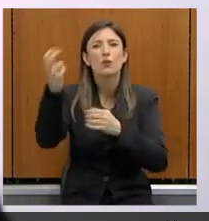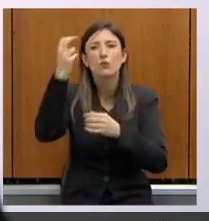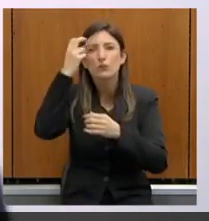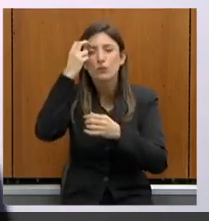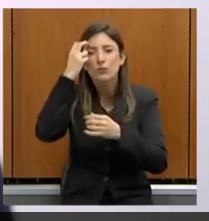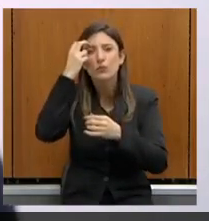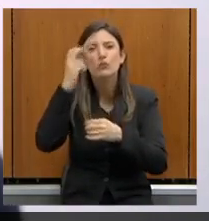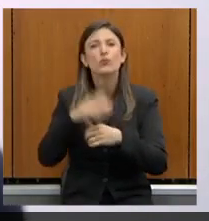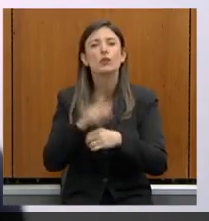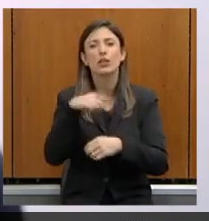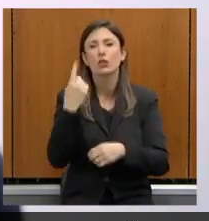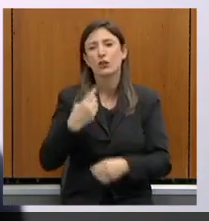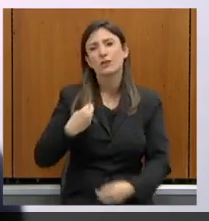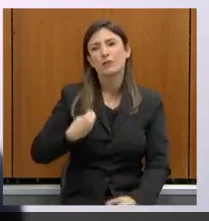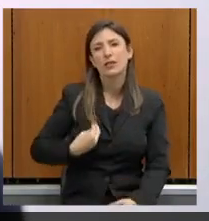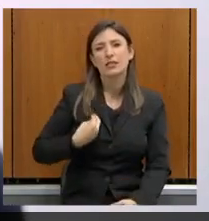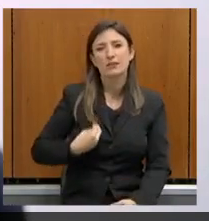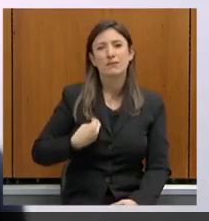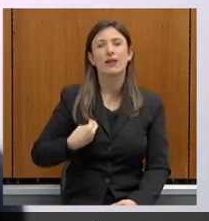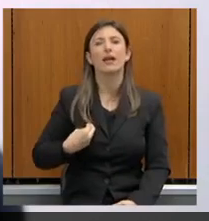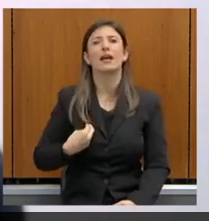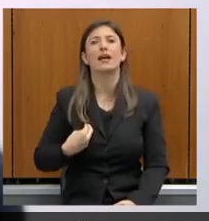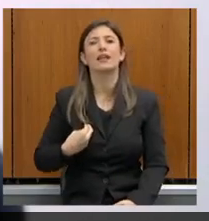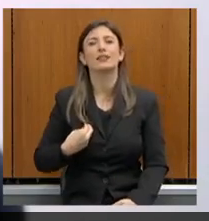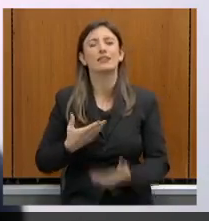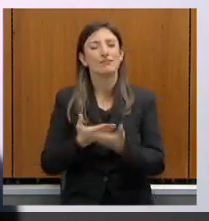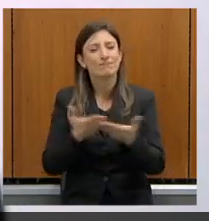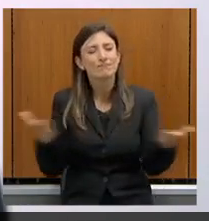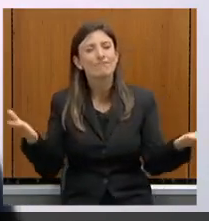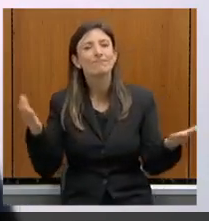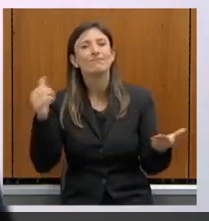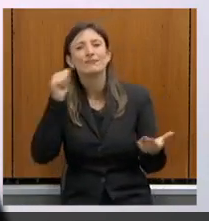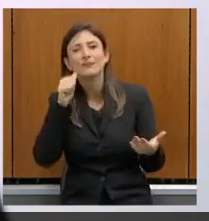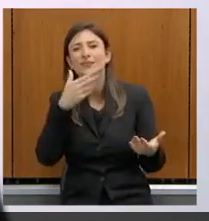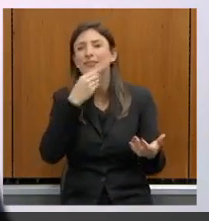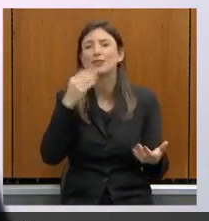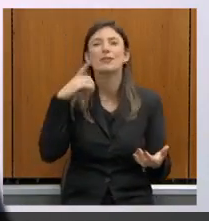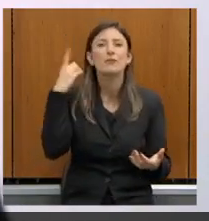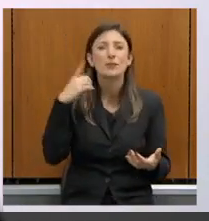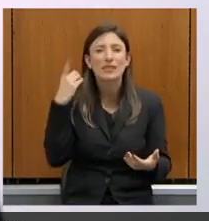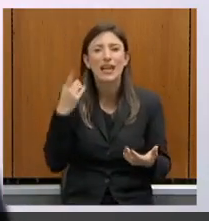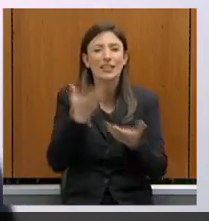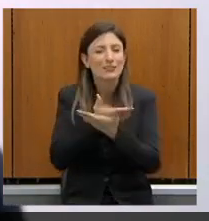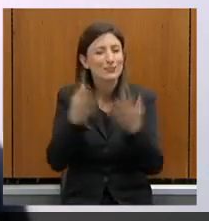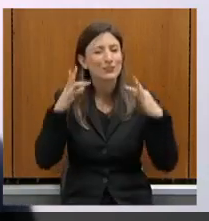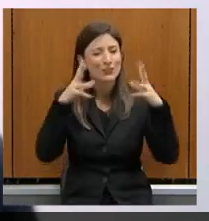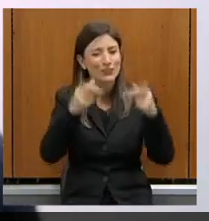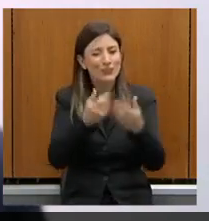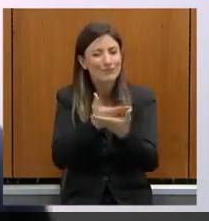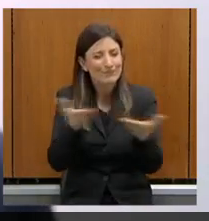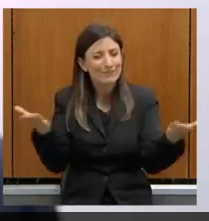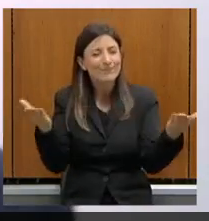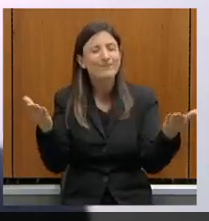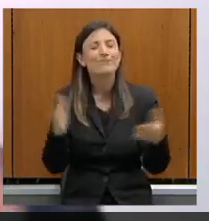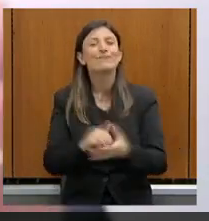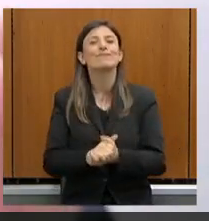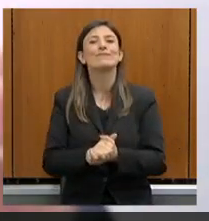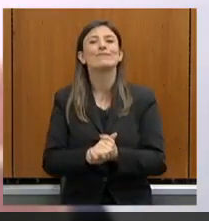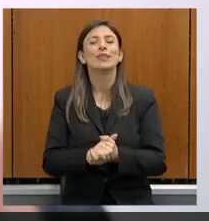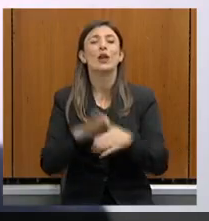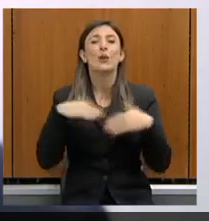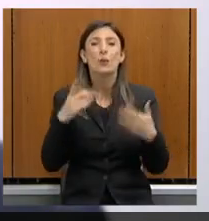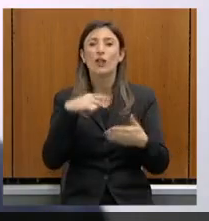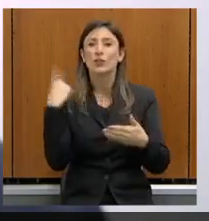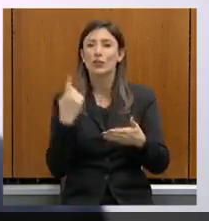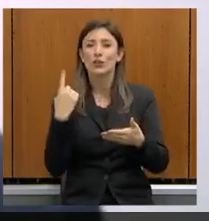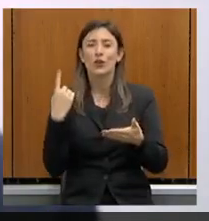pertence. Nobres deputadas, nobres deputados, senhoras, senhores. Pois é, quando nós assumimos aí a